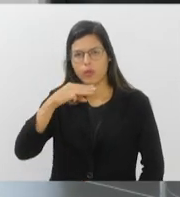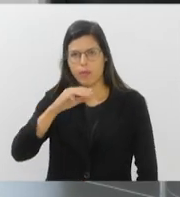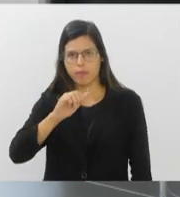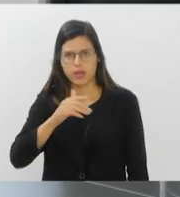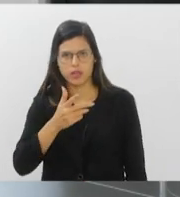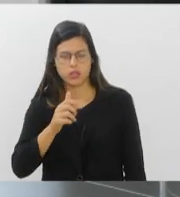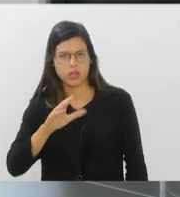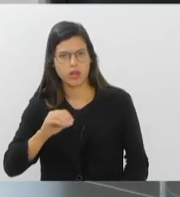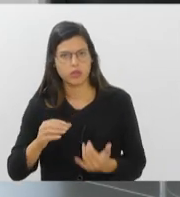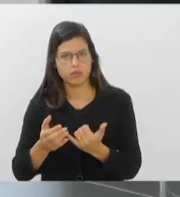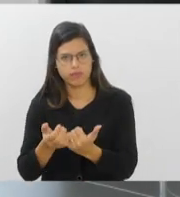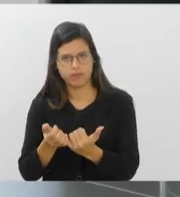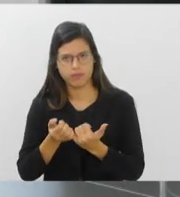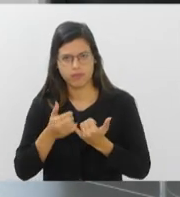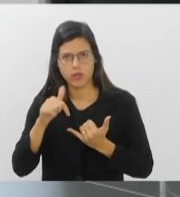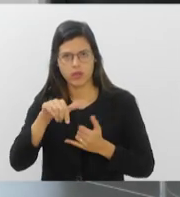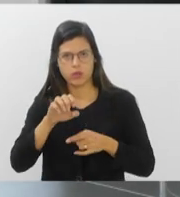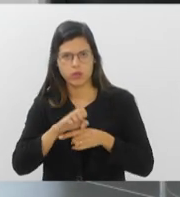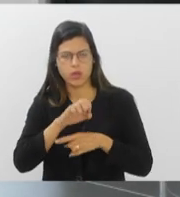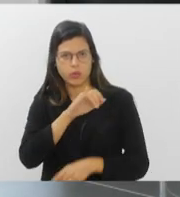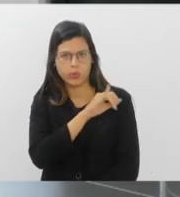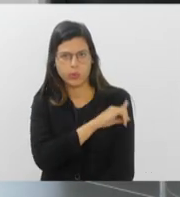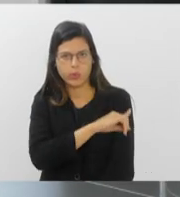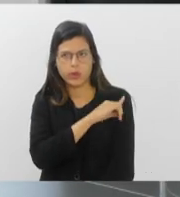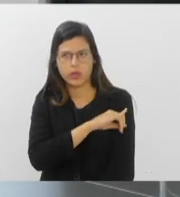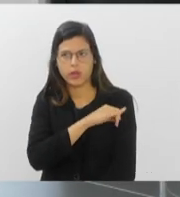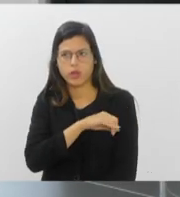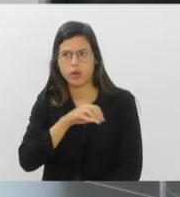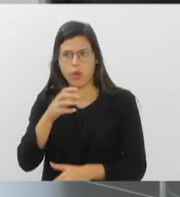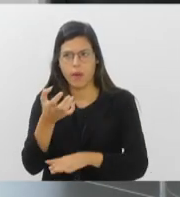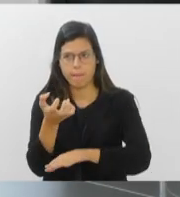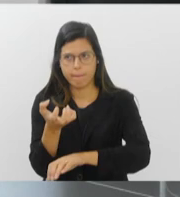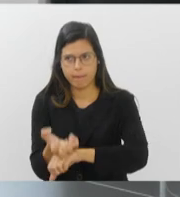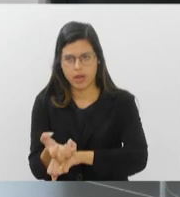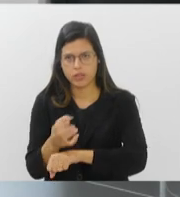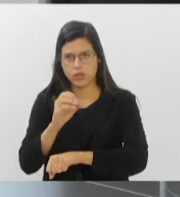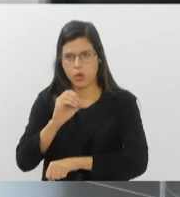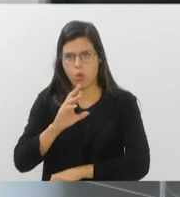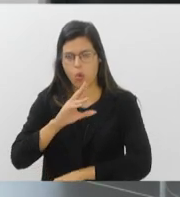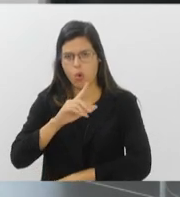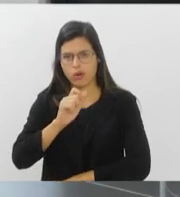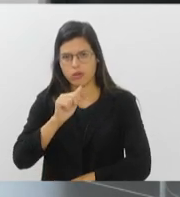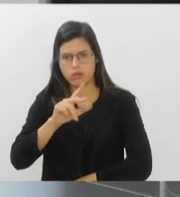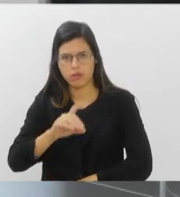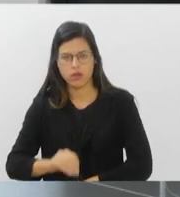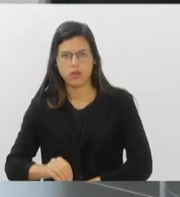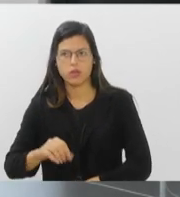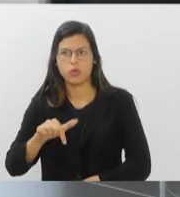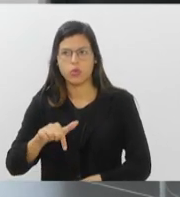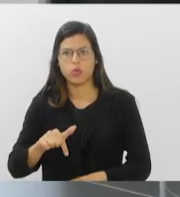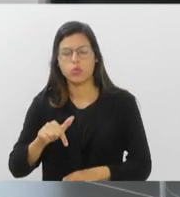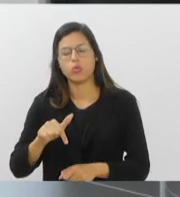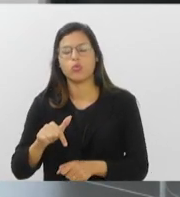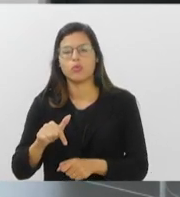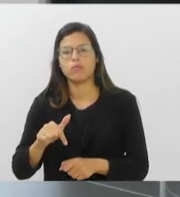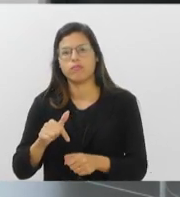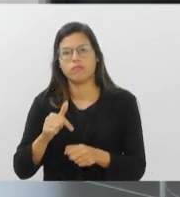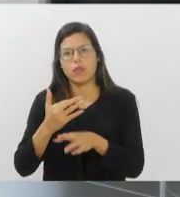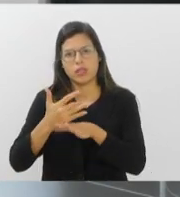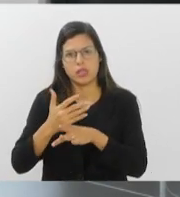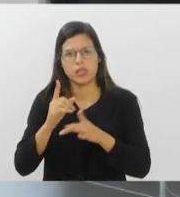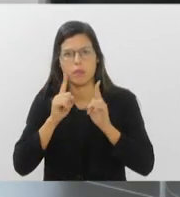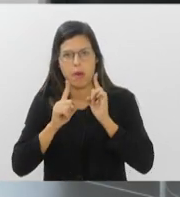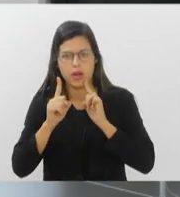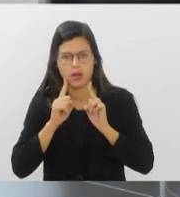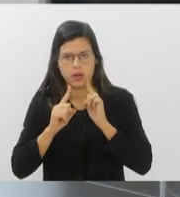cultural de natureza imaterial do Estado do Rio de Janeiro a Praça Orlando de Barros Pimentel, Praça da Matriz, localizada no município de Maricá.